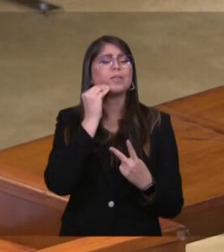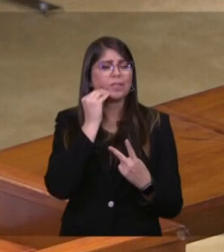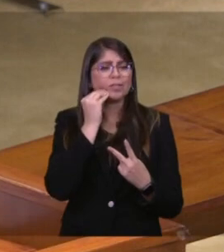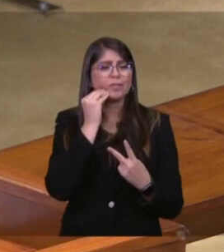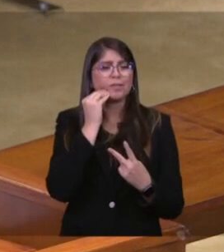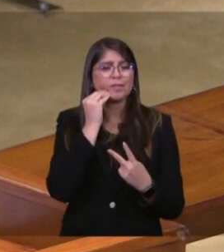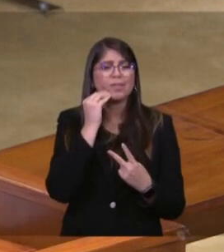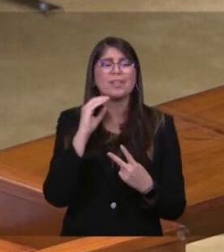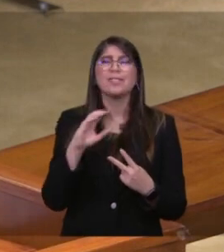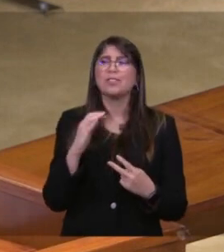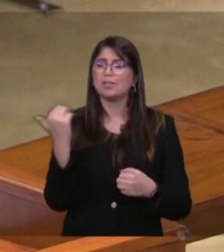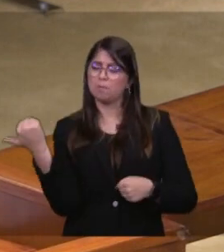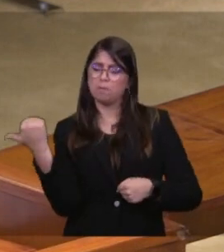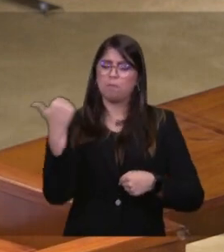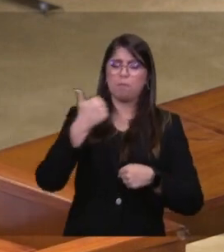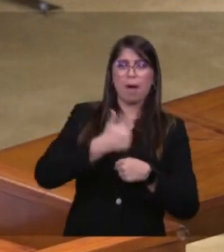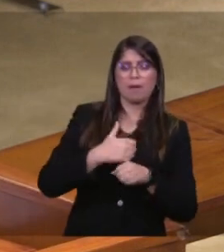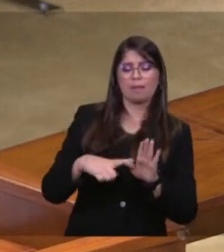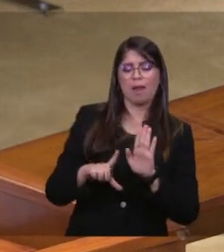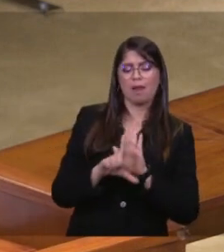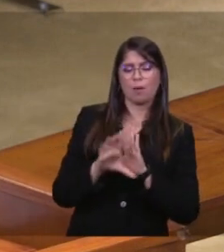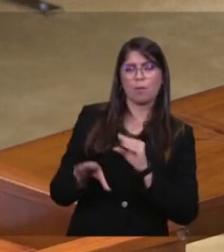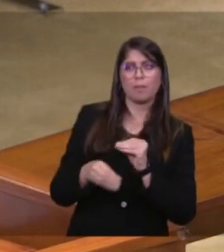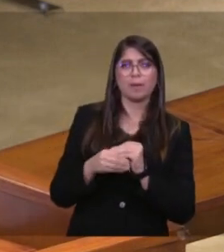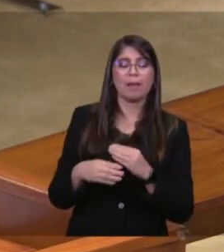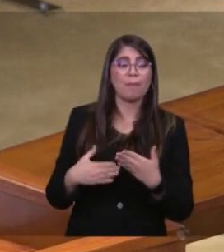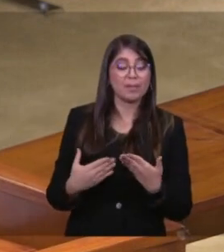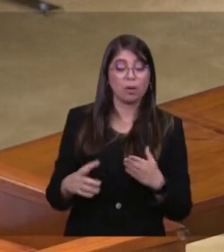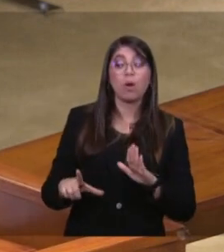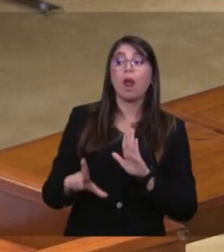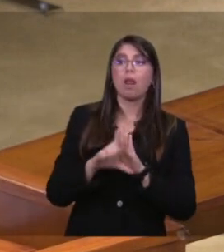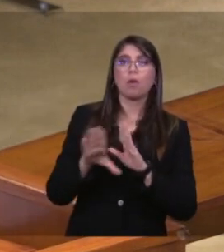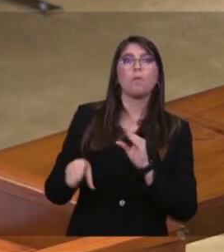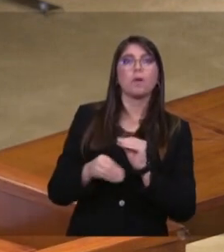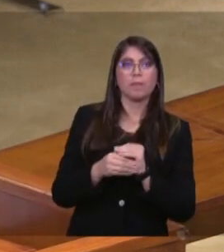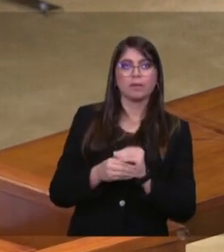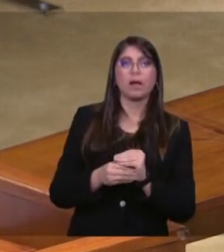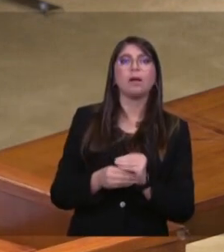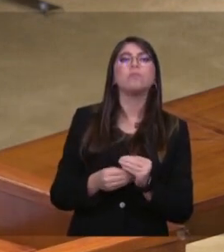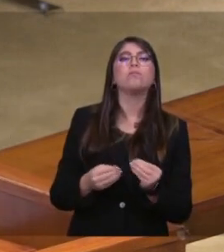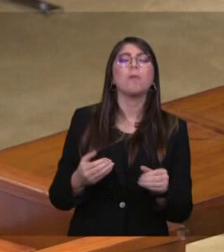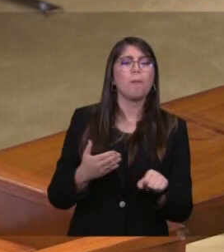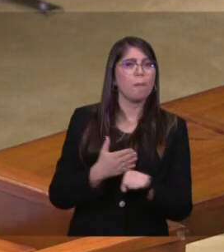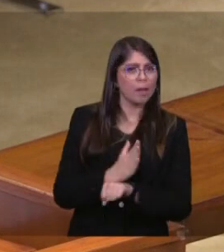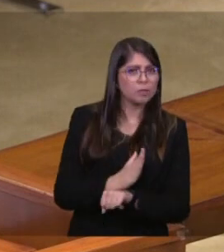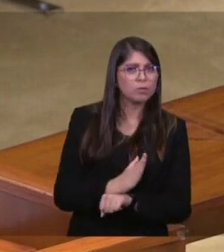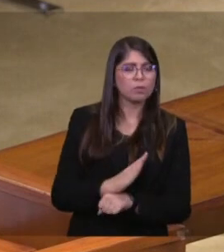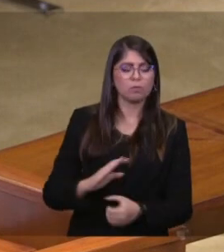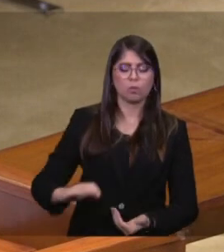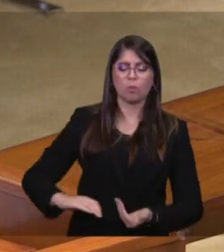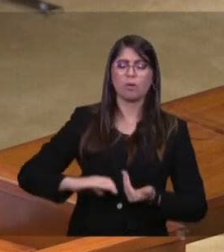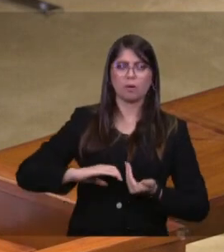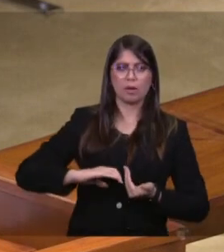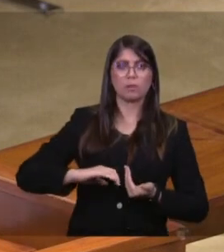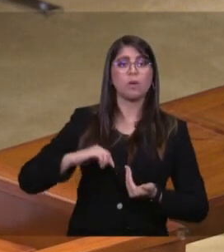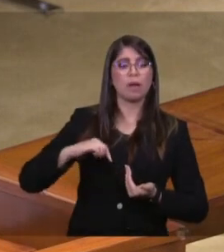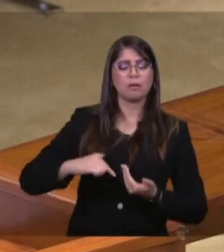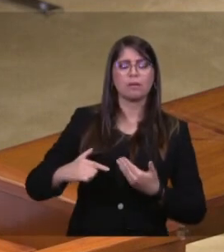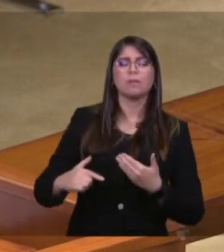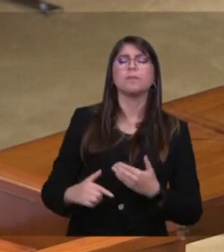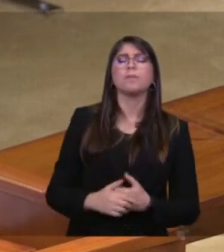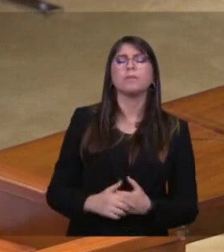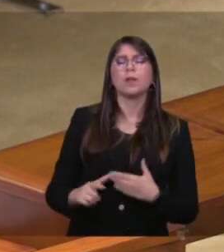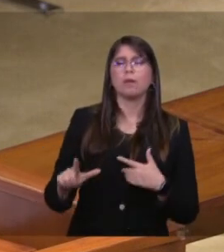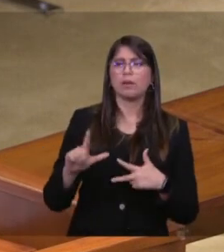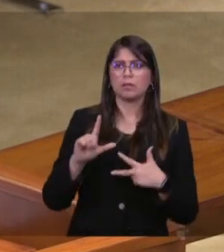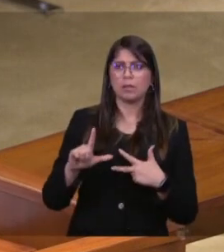de usurpar a competência da lei complementar, e agora que a lei complementar ela é editada e o Congresso Nacional, de maneira soberana, elencou um